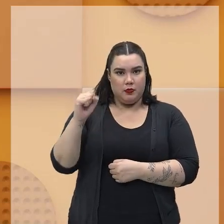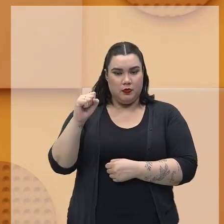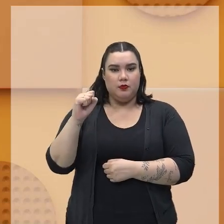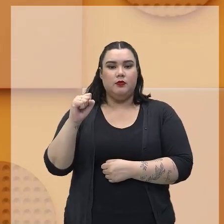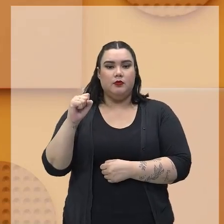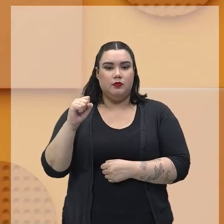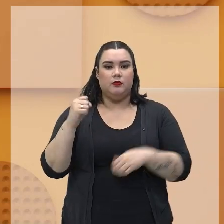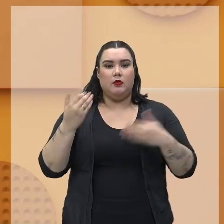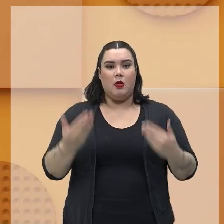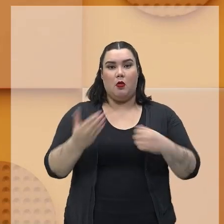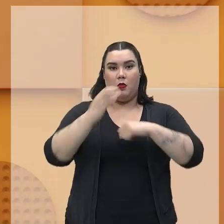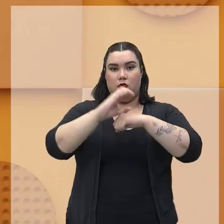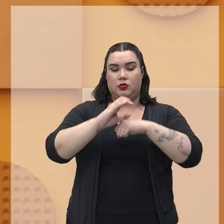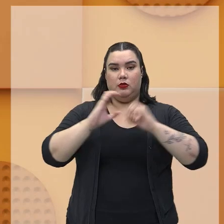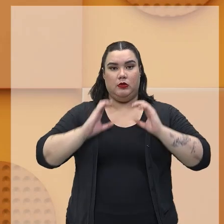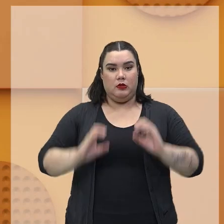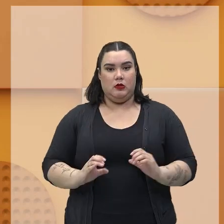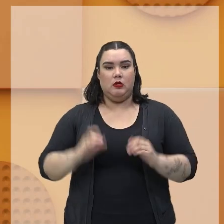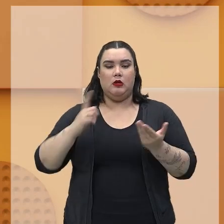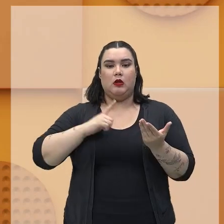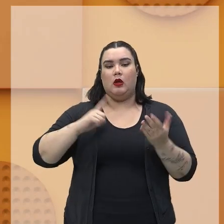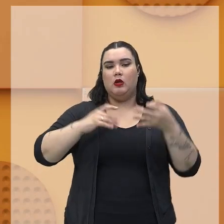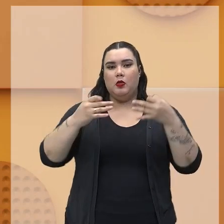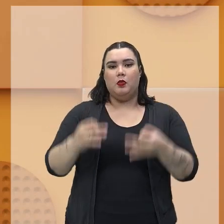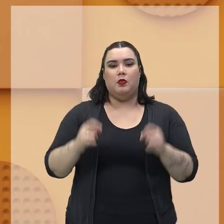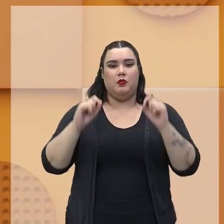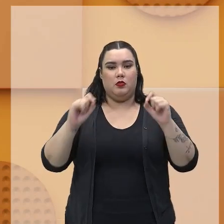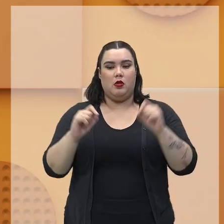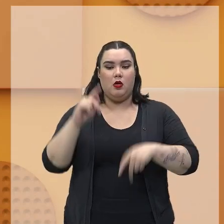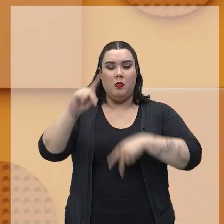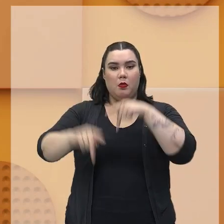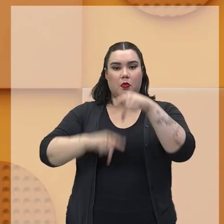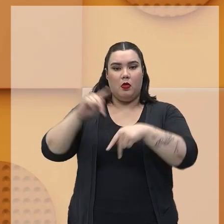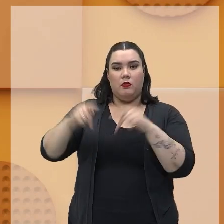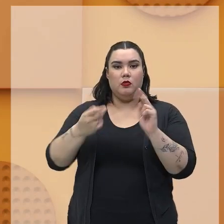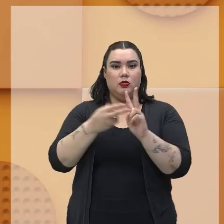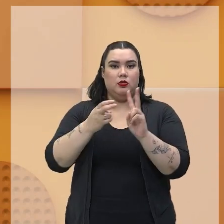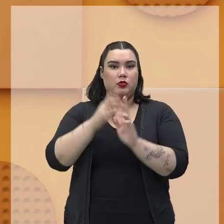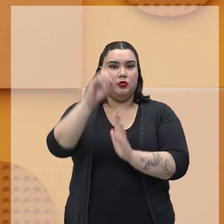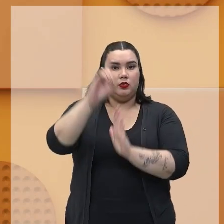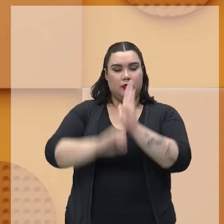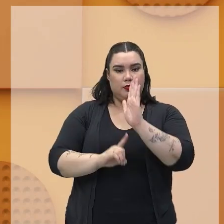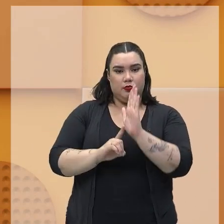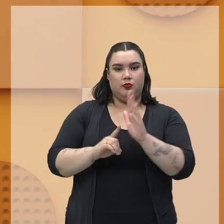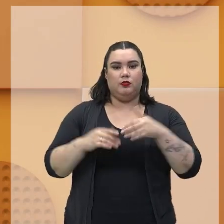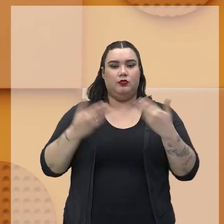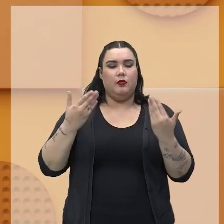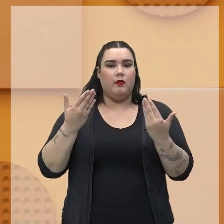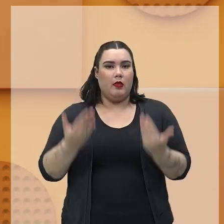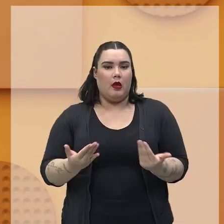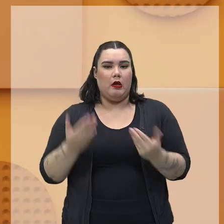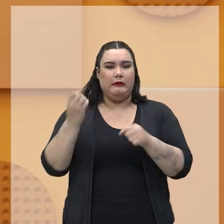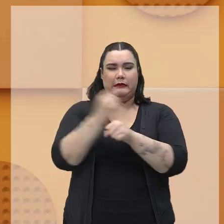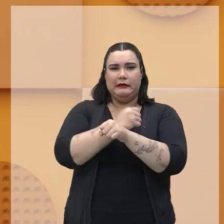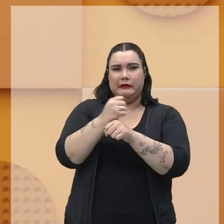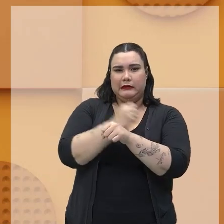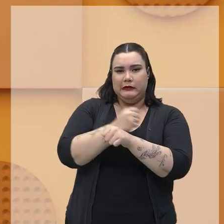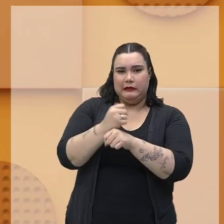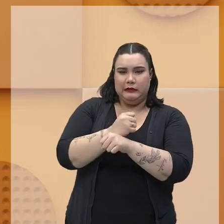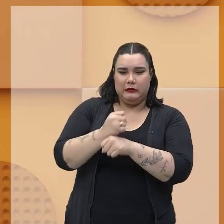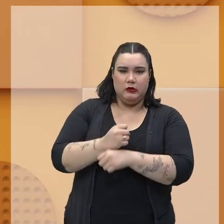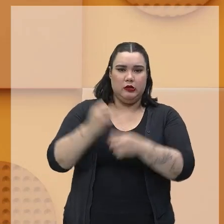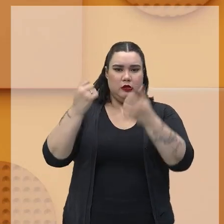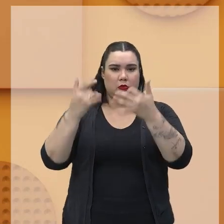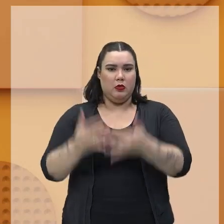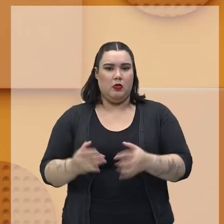1988, a Constituição Cidadã, foi justamente o direito dos povos indígenas, gente, que durante muito tempo foram tratados